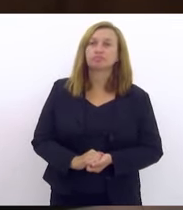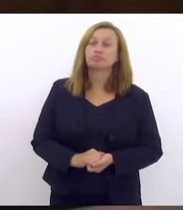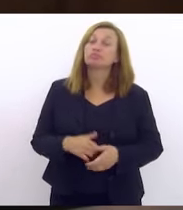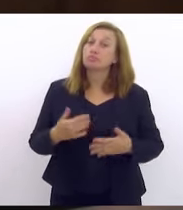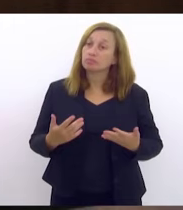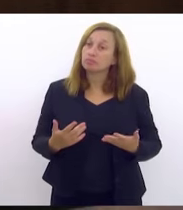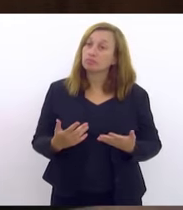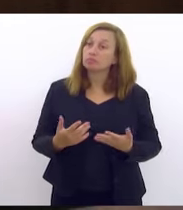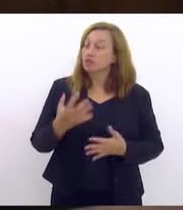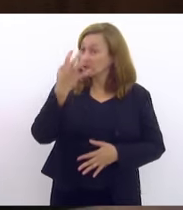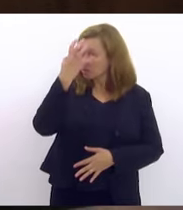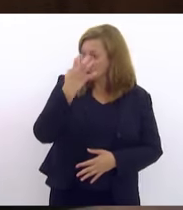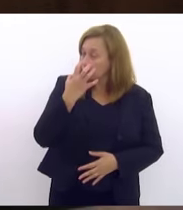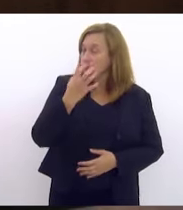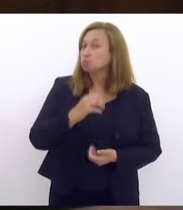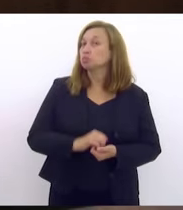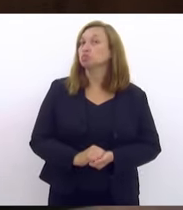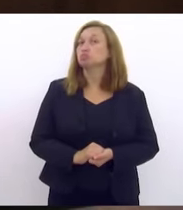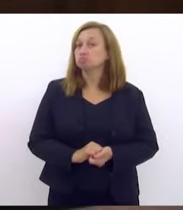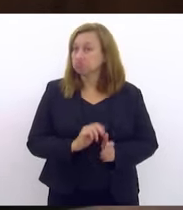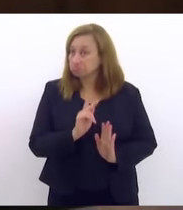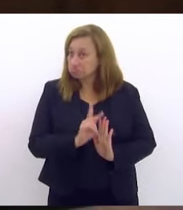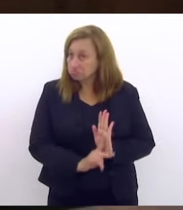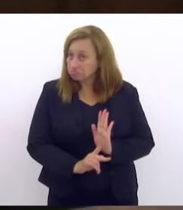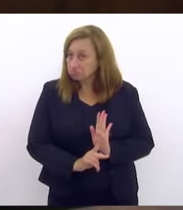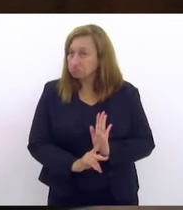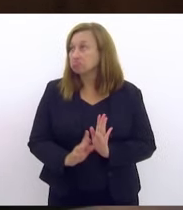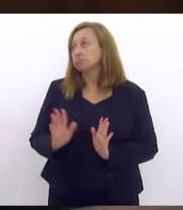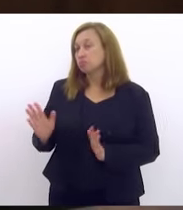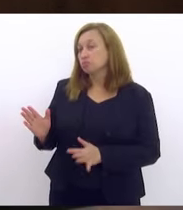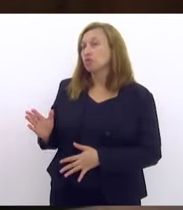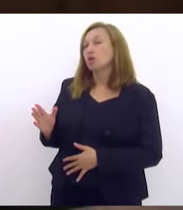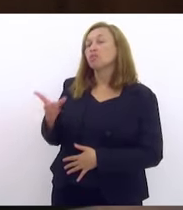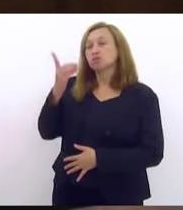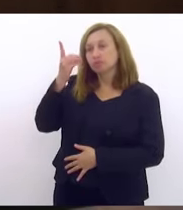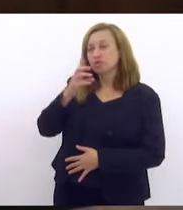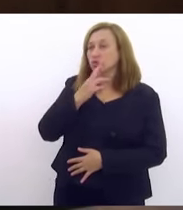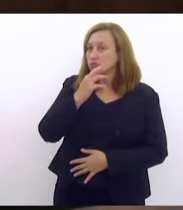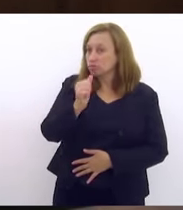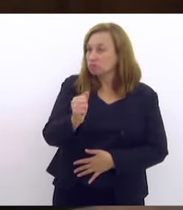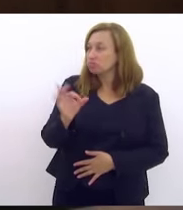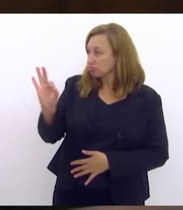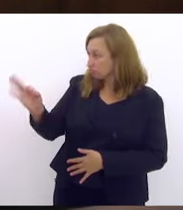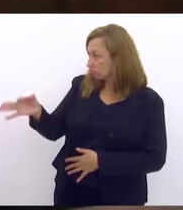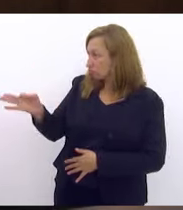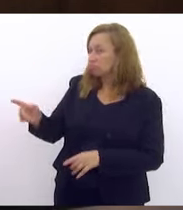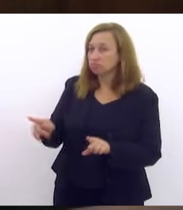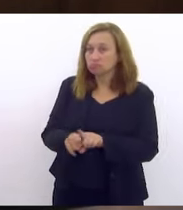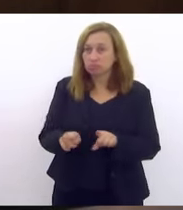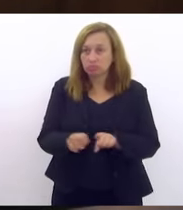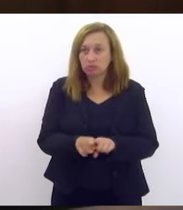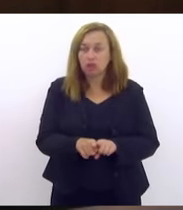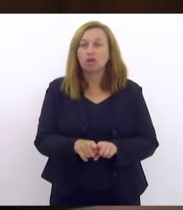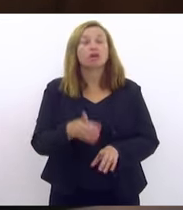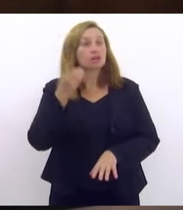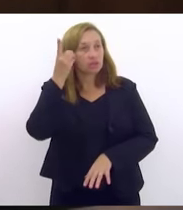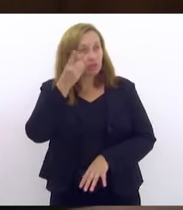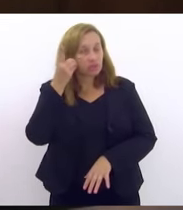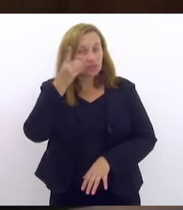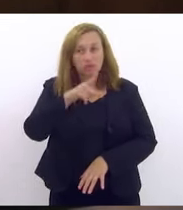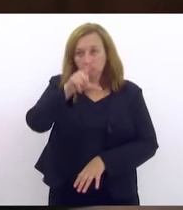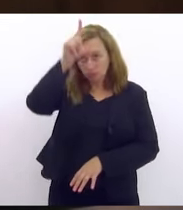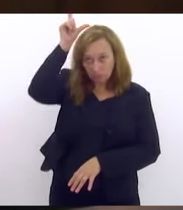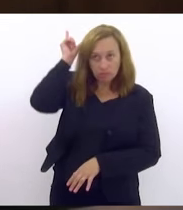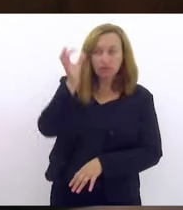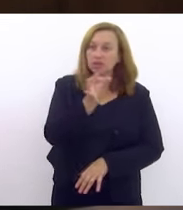um projeto sério, acho que a ponderação do Rodrigo Amorim é correta, o deputado pode apresentar o que ele bem entender, assim como o deputado Luiz Paulo está correto